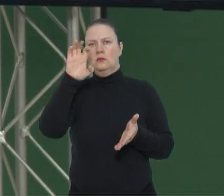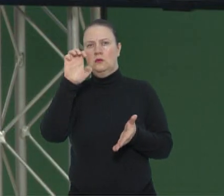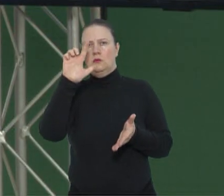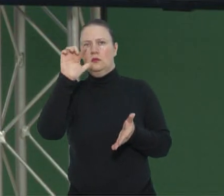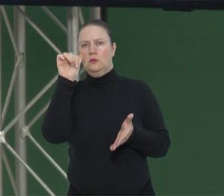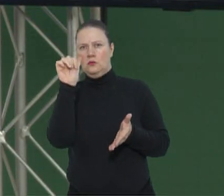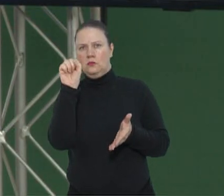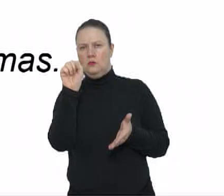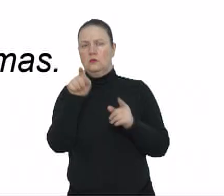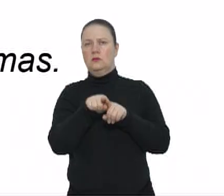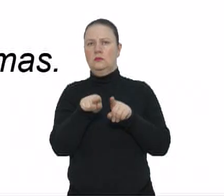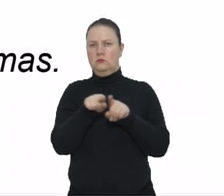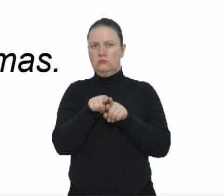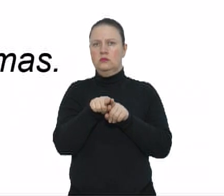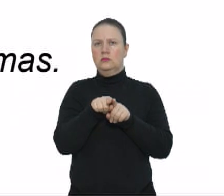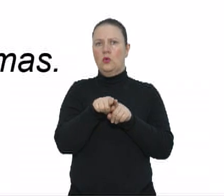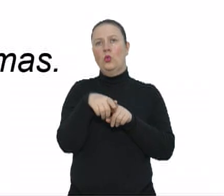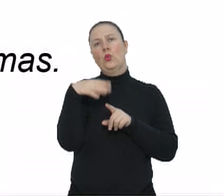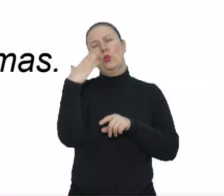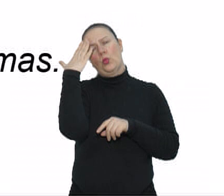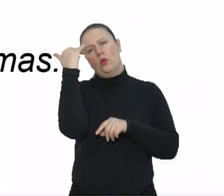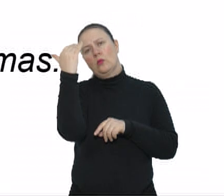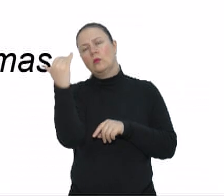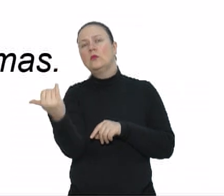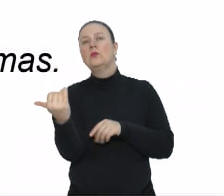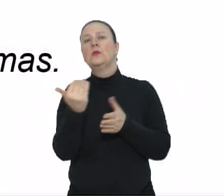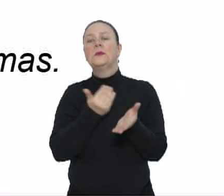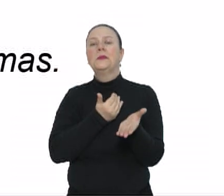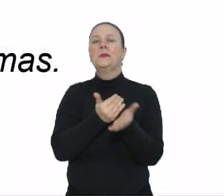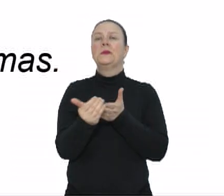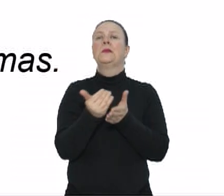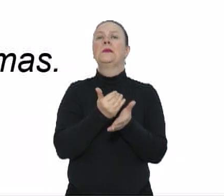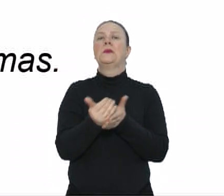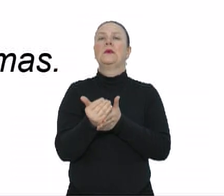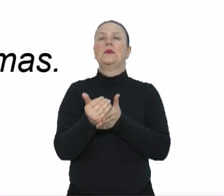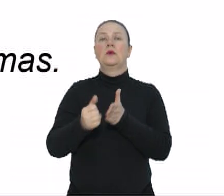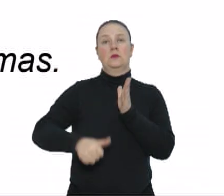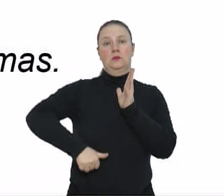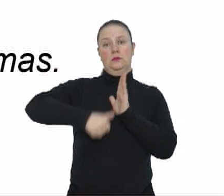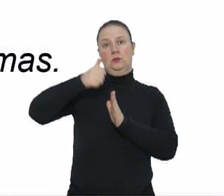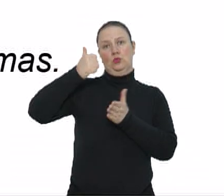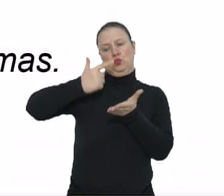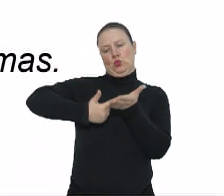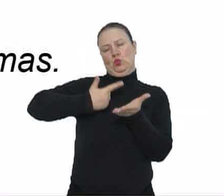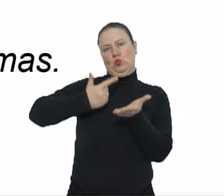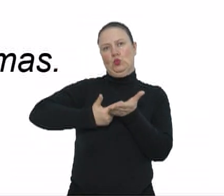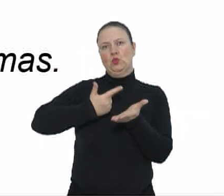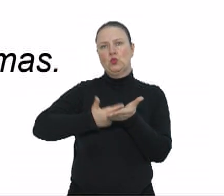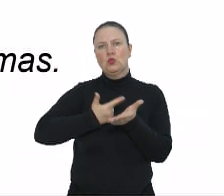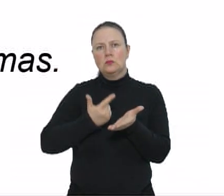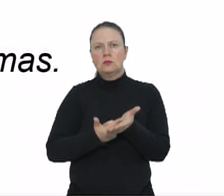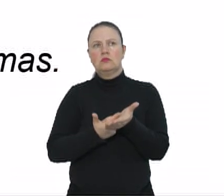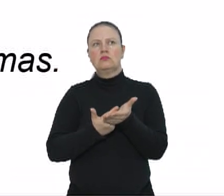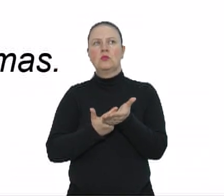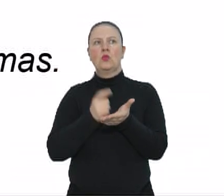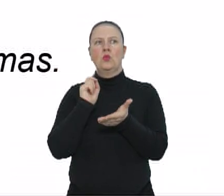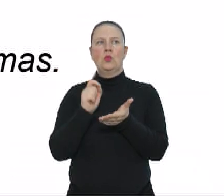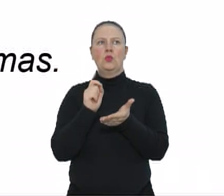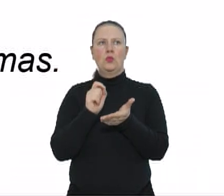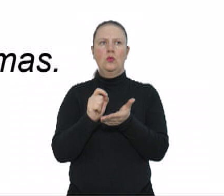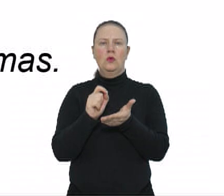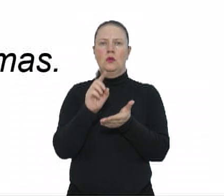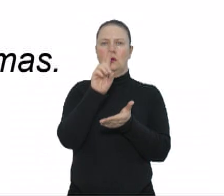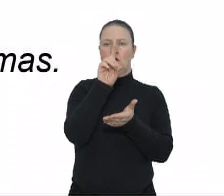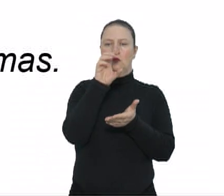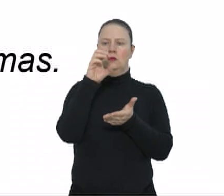novelas, né? Sua notoriedade mundial começou com a publicação da obra Cien años de soledad em